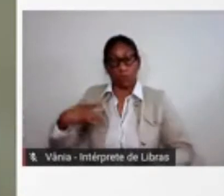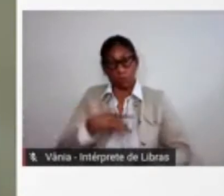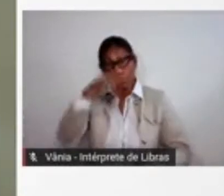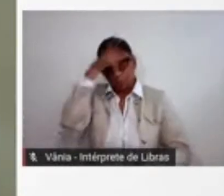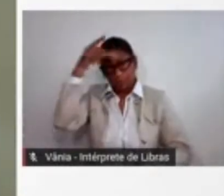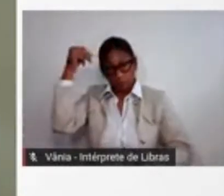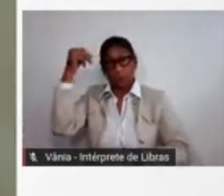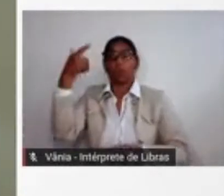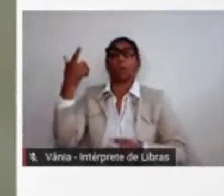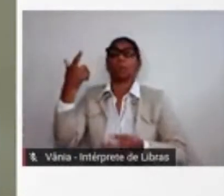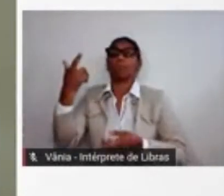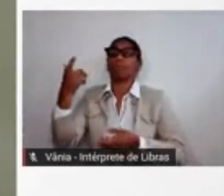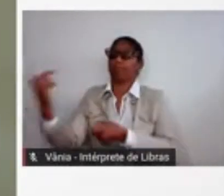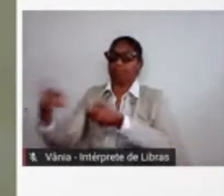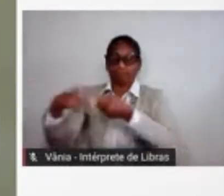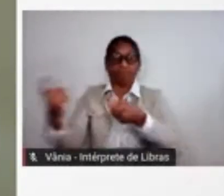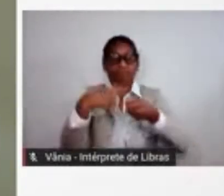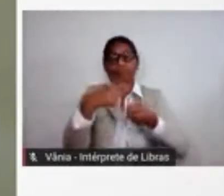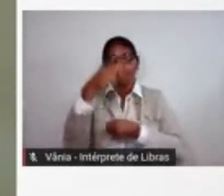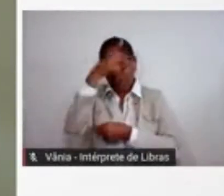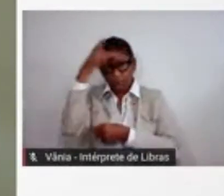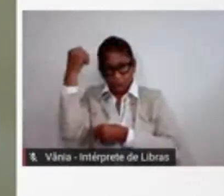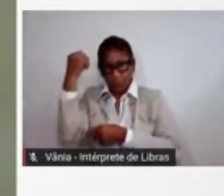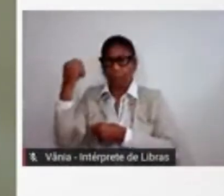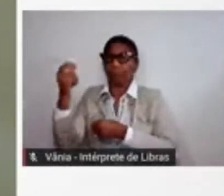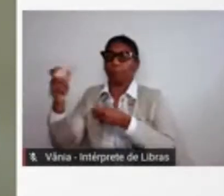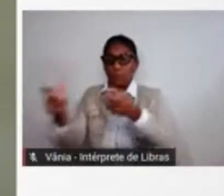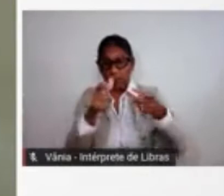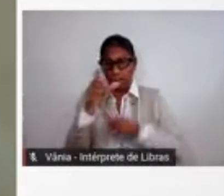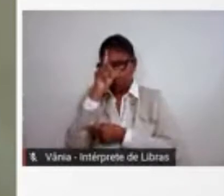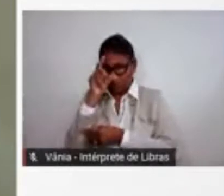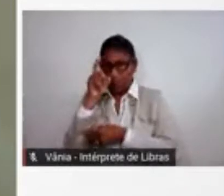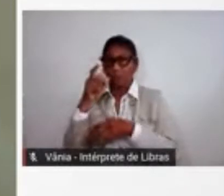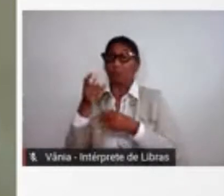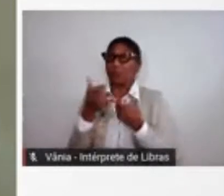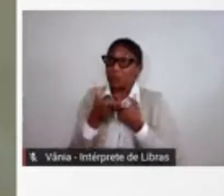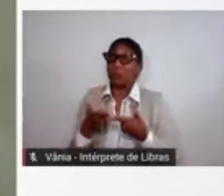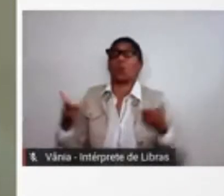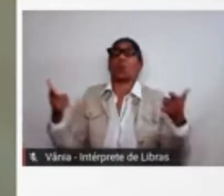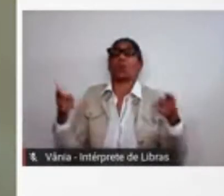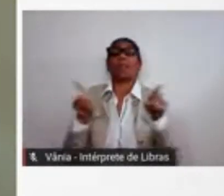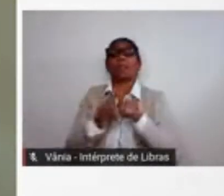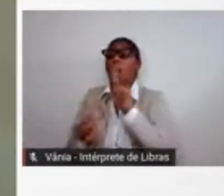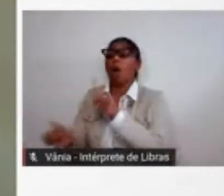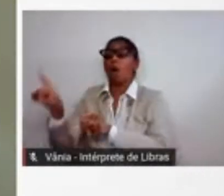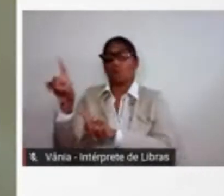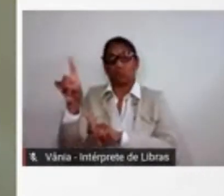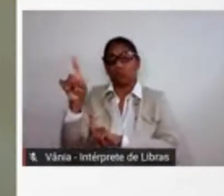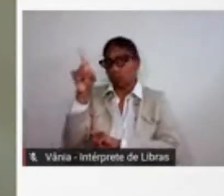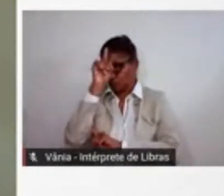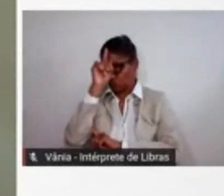hospitais filantrópicos que nós temos no nosso estado, nós teríamos muitas dificuldades já há muitas